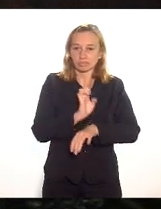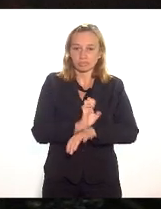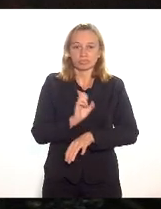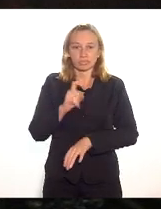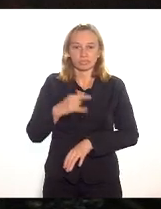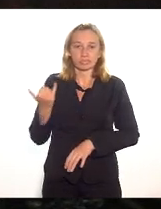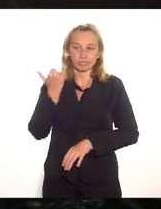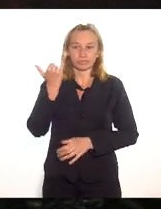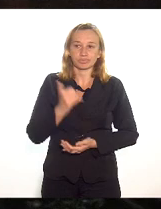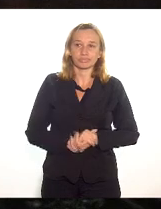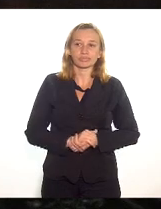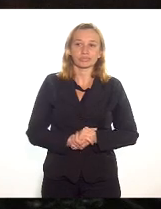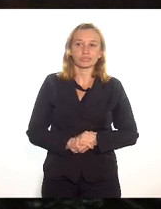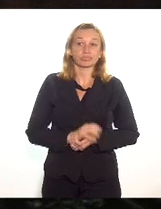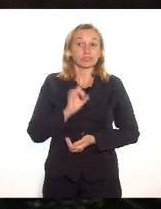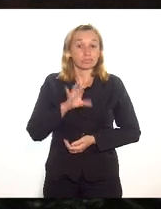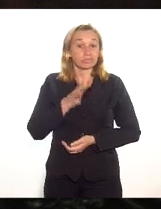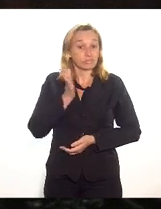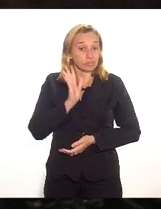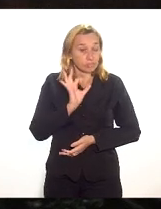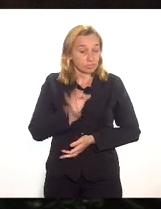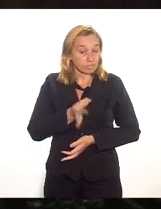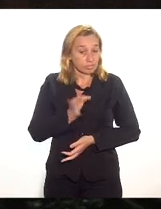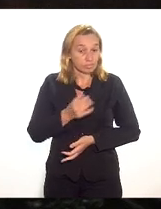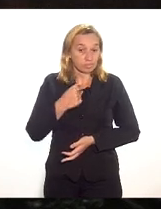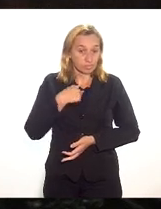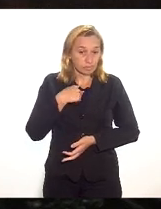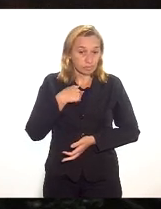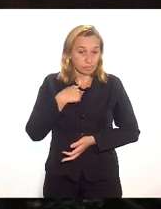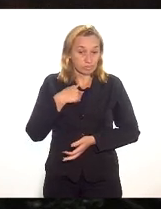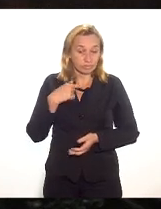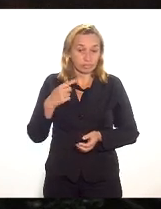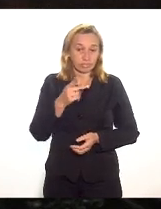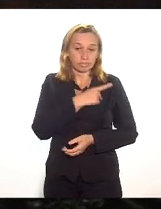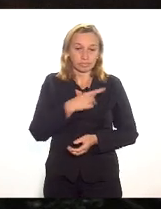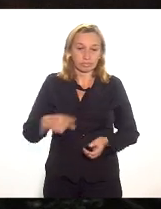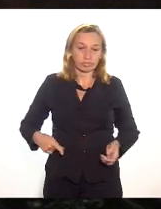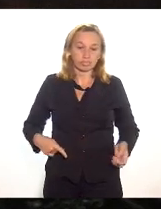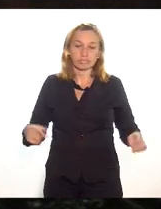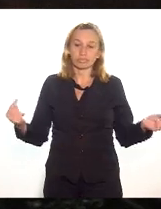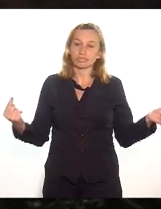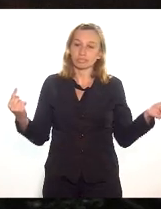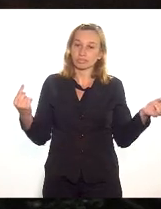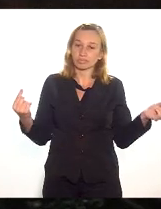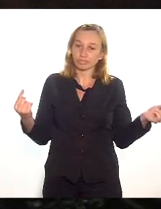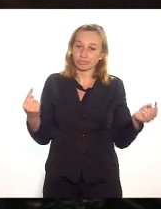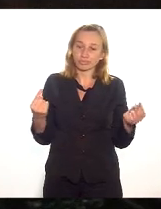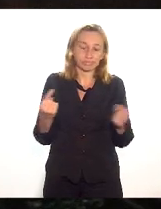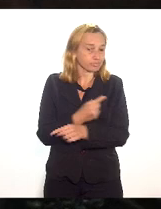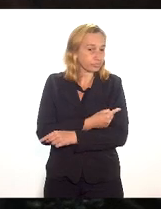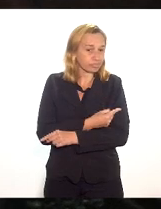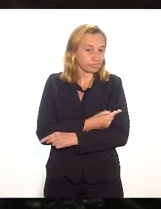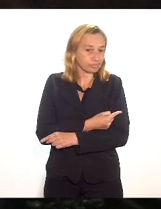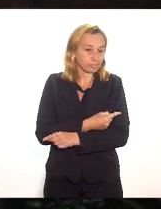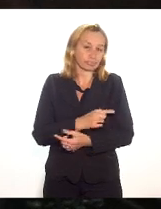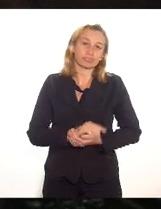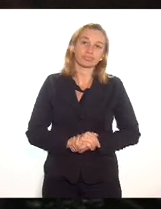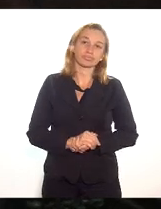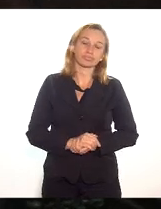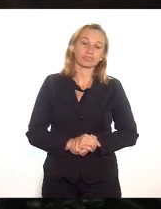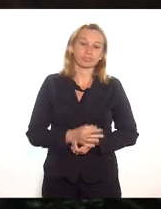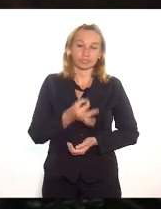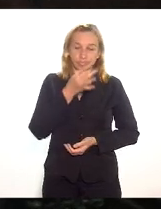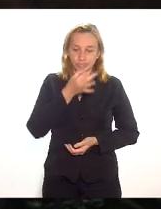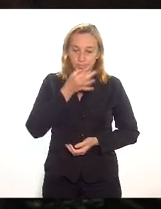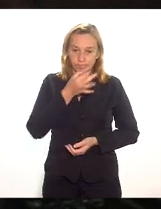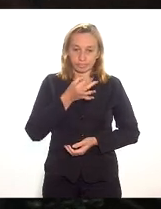válido. Só que, obviamente, eu e o presidente, a gente discorda diametralmente do instrumento necessário para